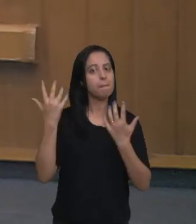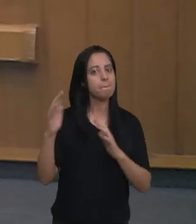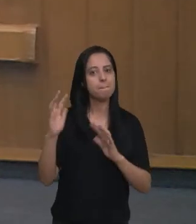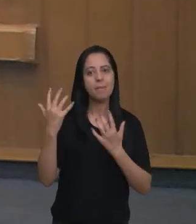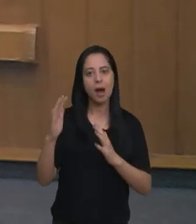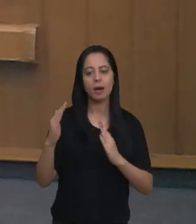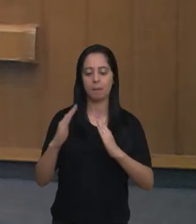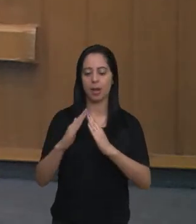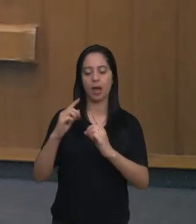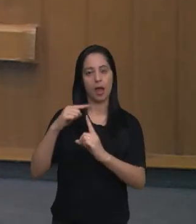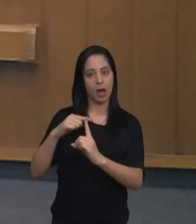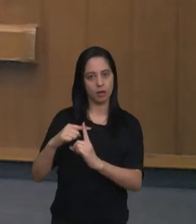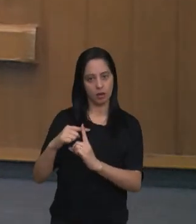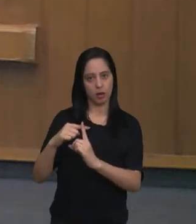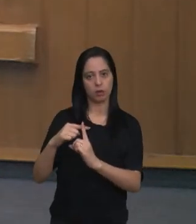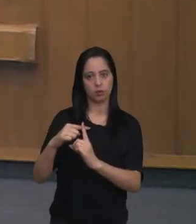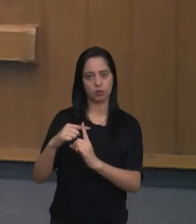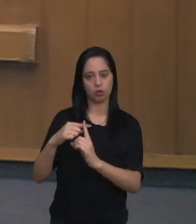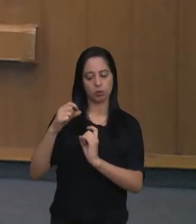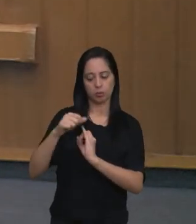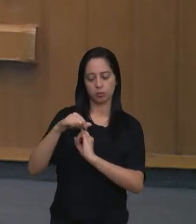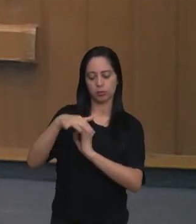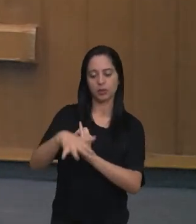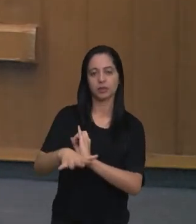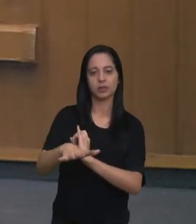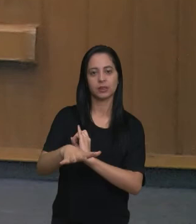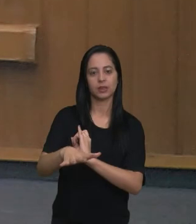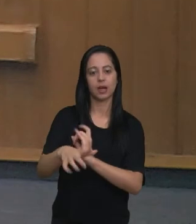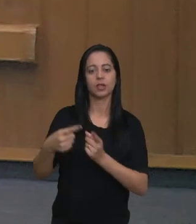a igreja por essa formação, por